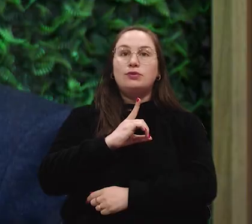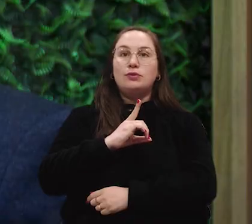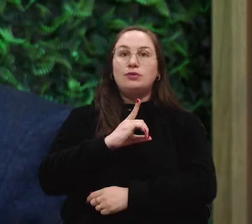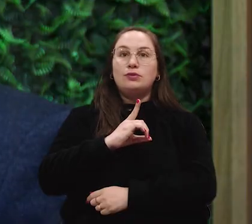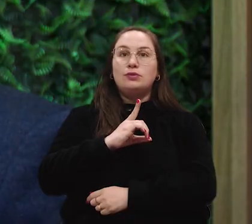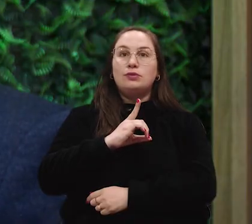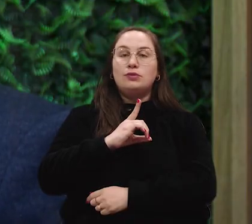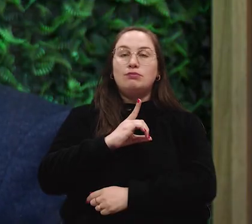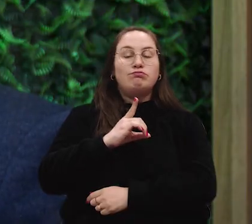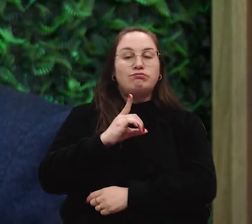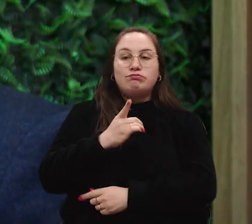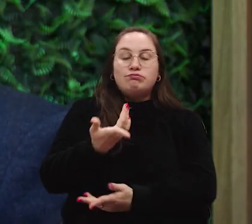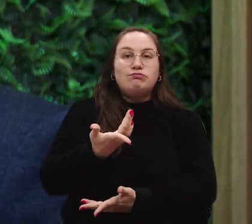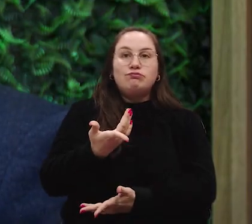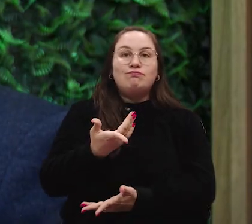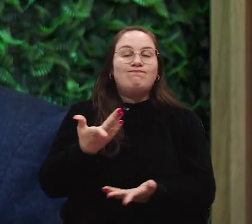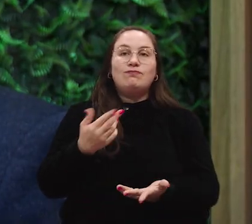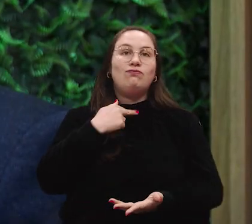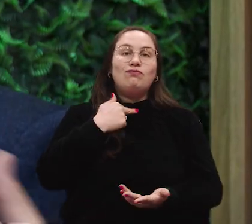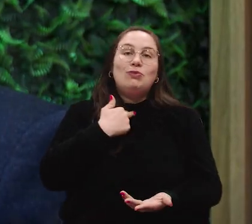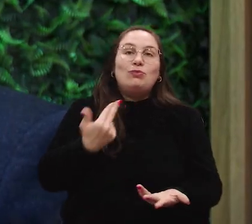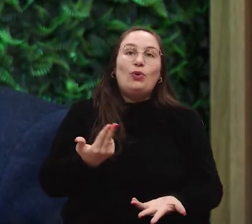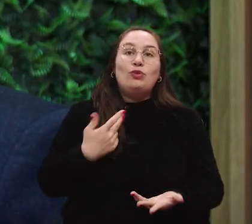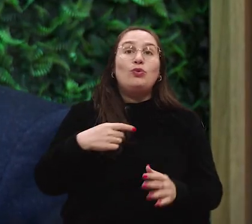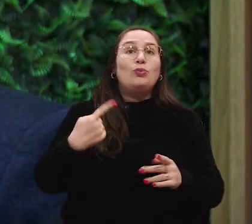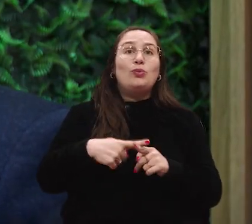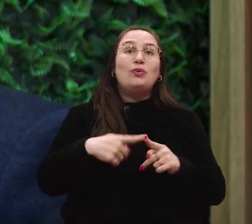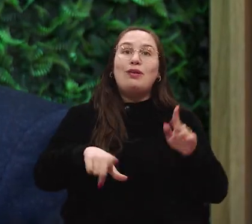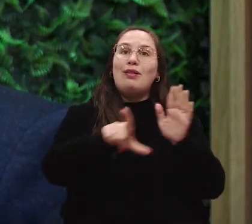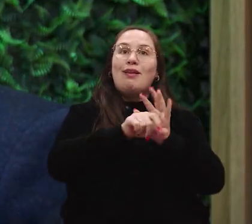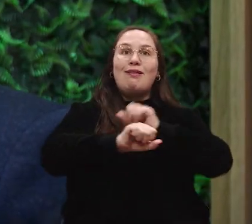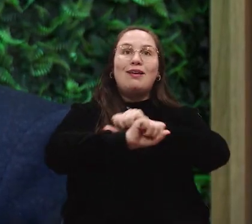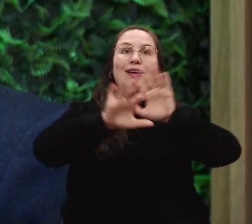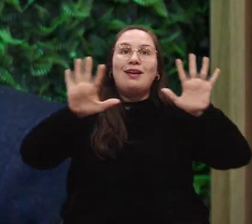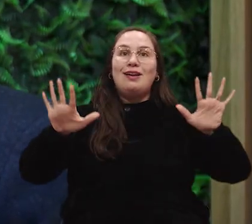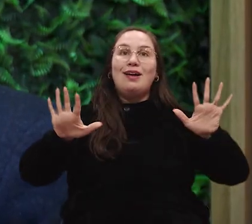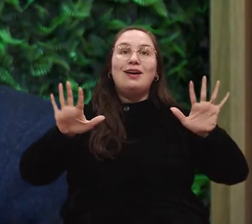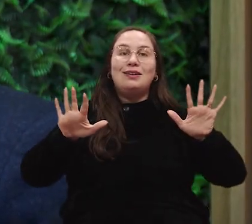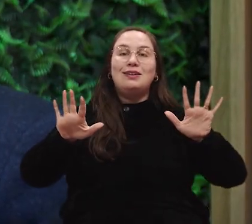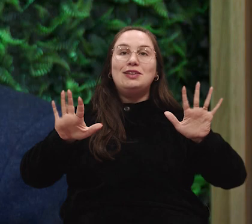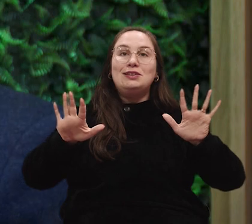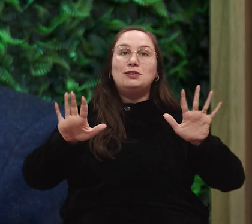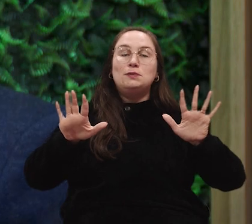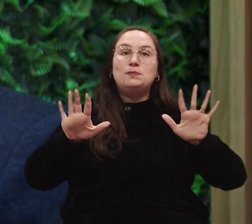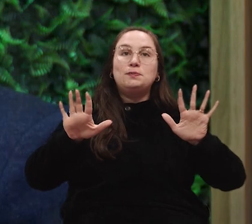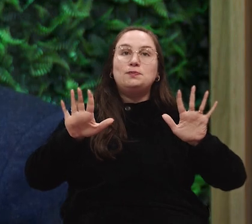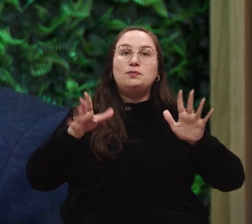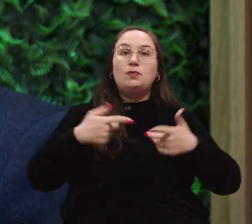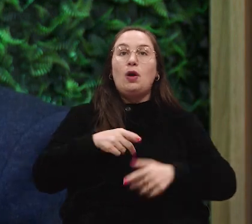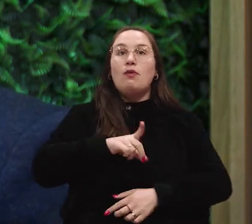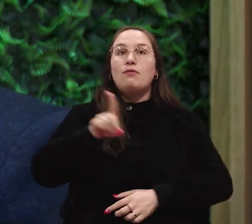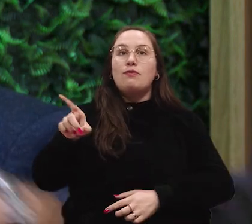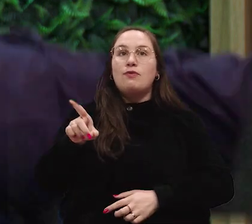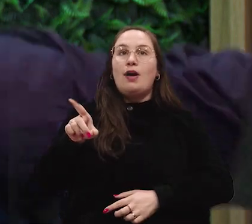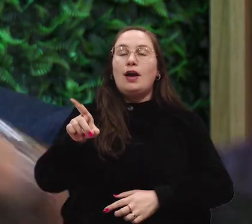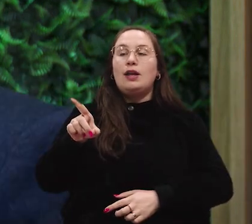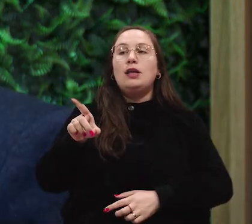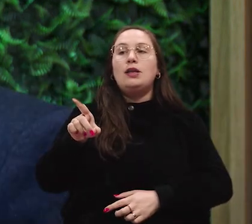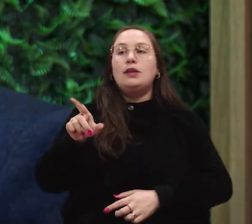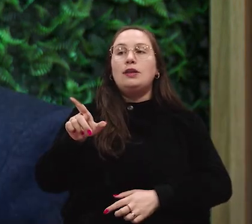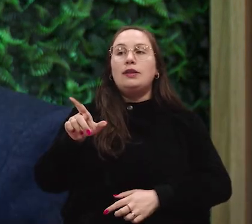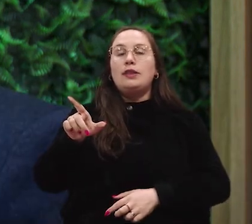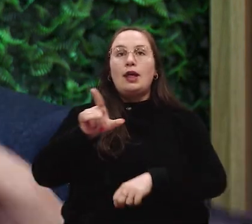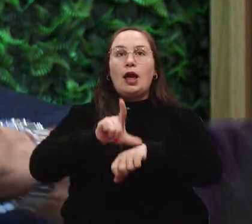dia eu não tô mais. Sim. Tá o Jair? Não, mas pela lei, a lei é clara, e é clara. Ou então a pessoa vai na loja e compra a